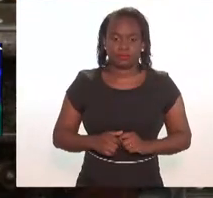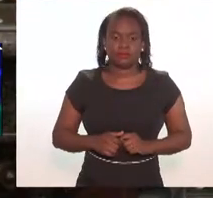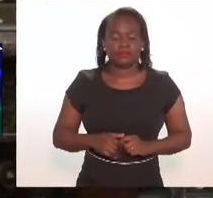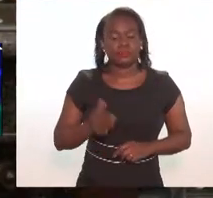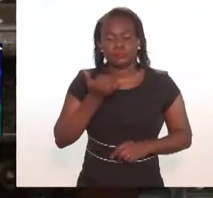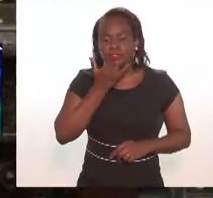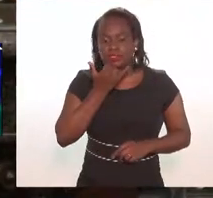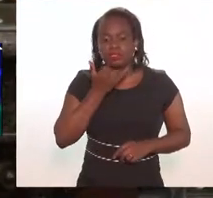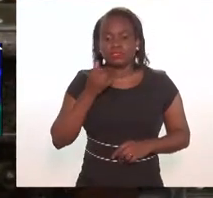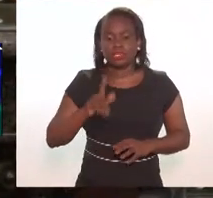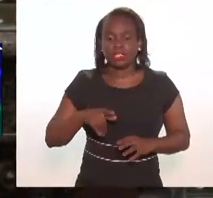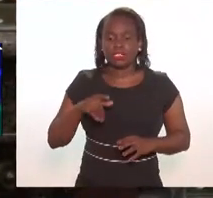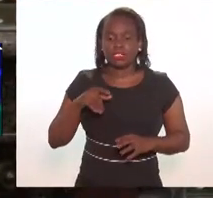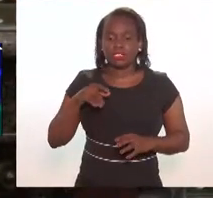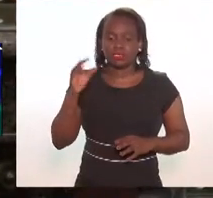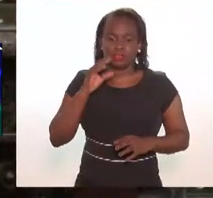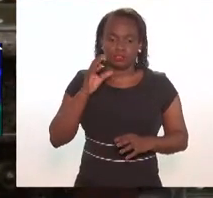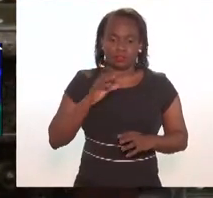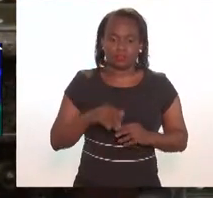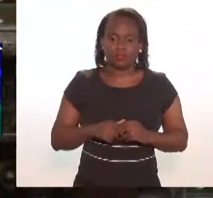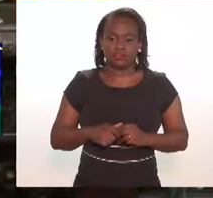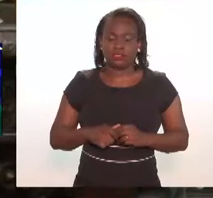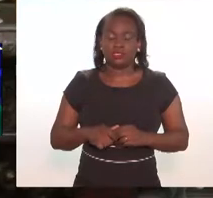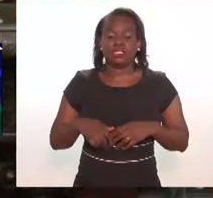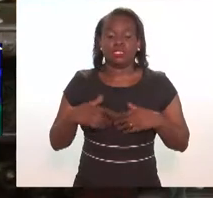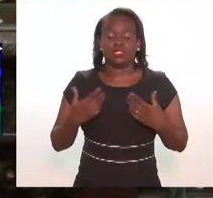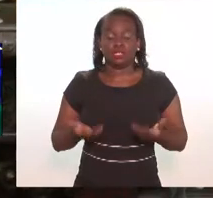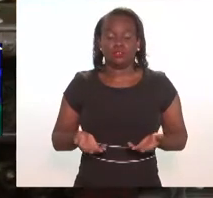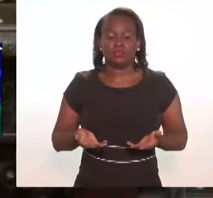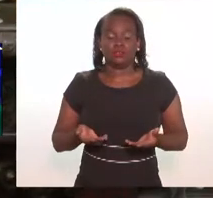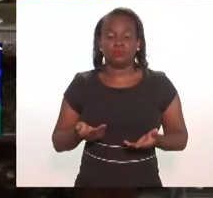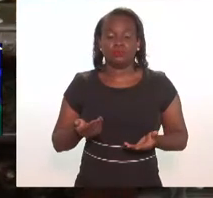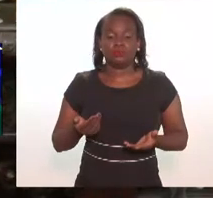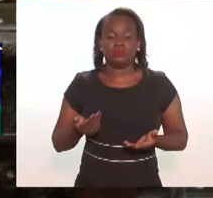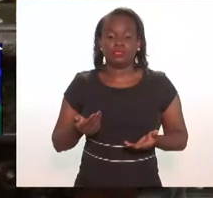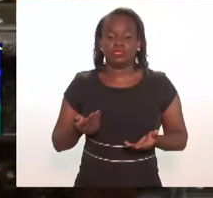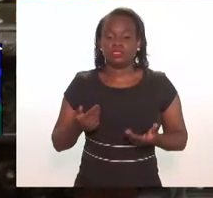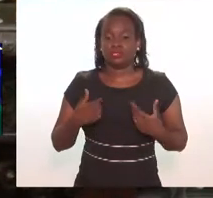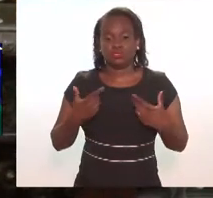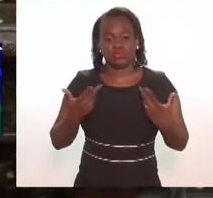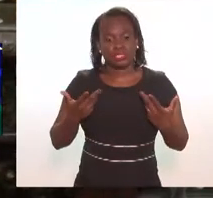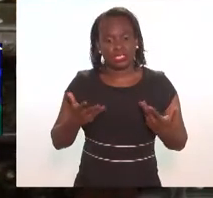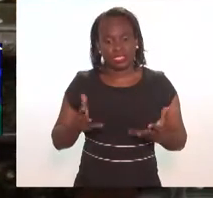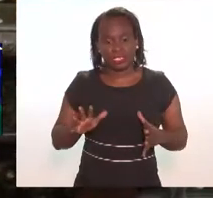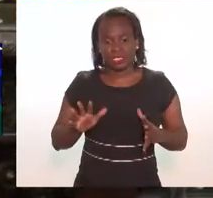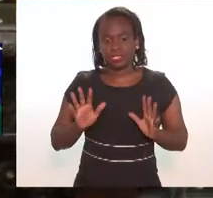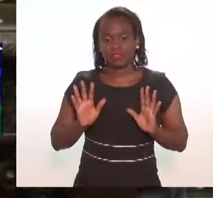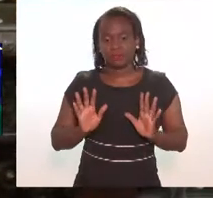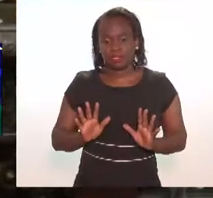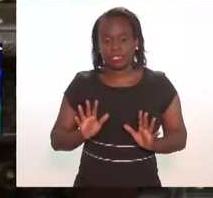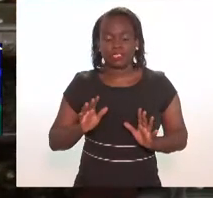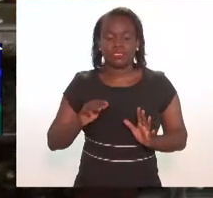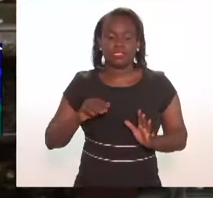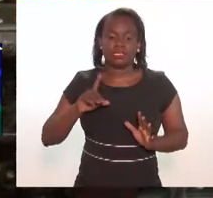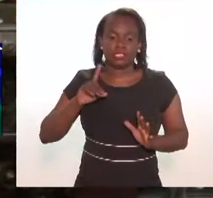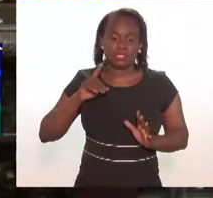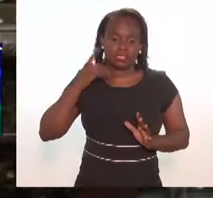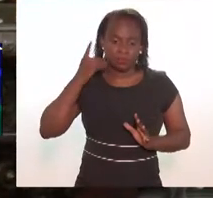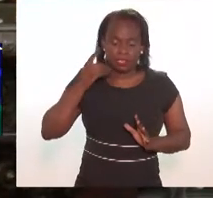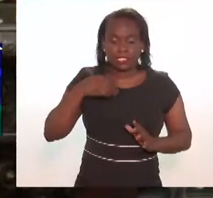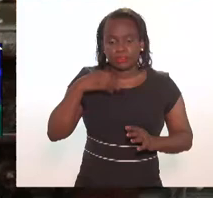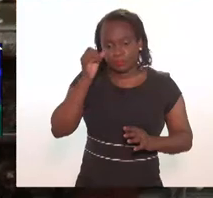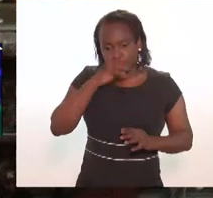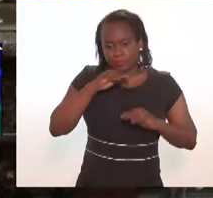Perdão, na quinta extraordinária. E aí eu fui, não querendo ser, mas fui, né, deputado Carlos Macedo, indelicado com